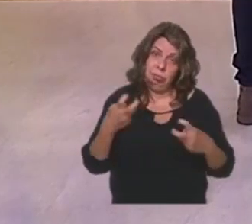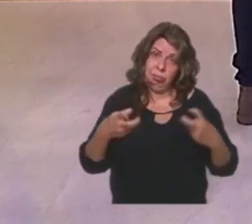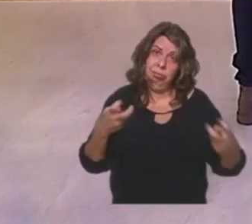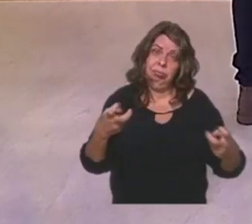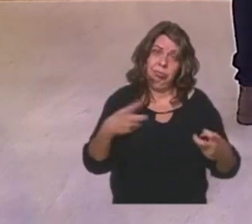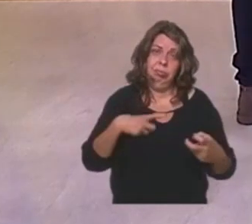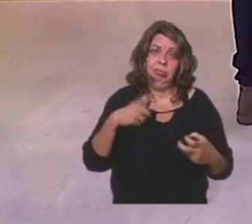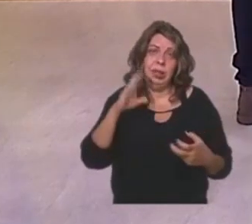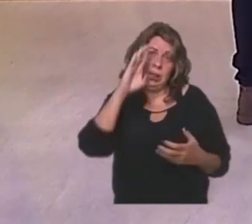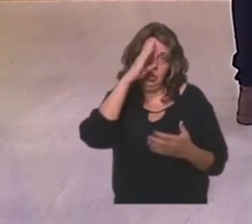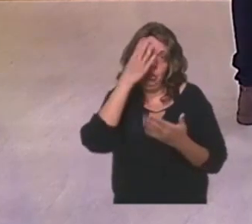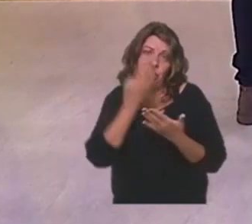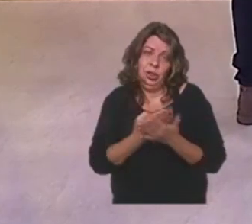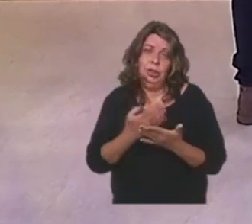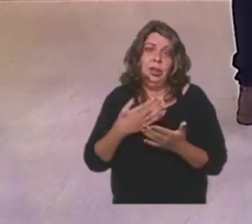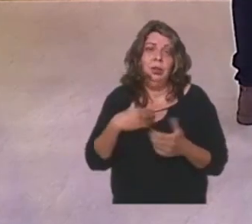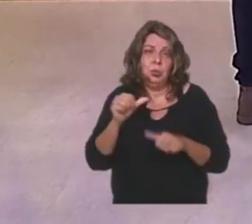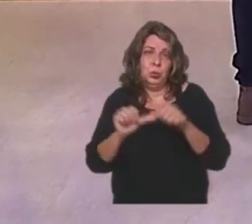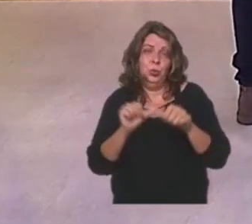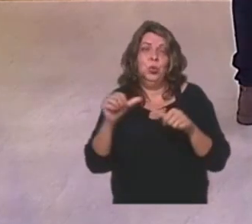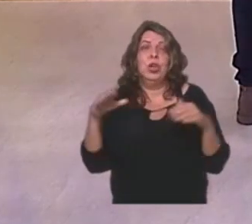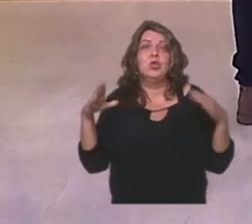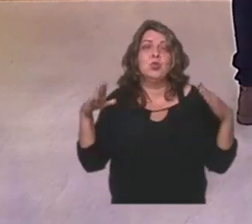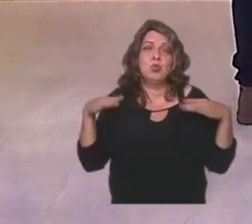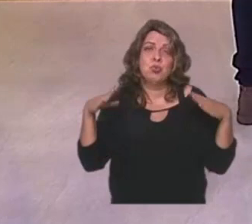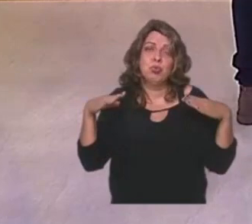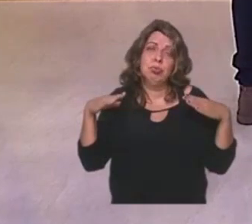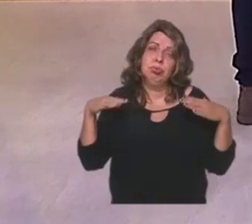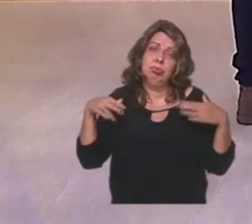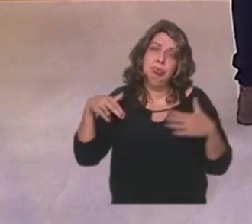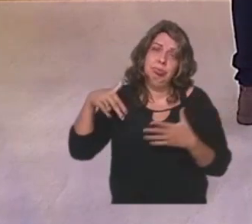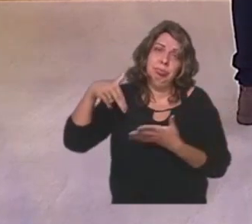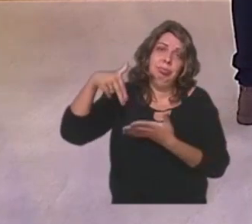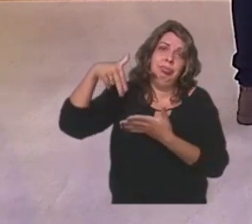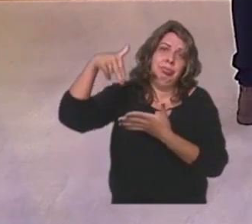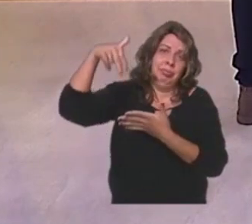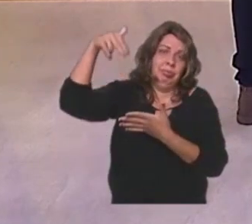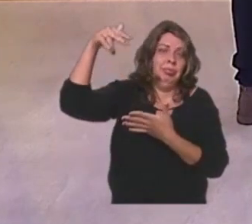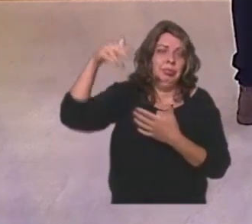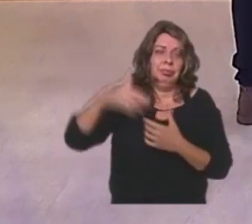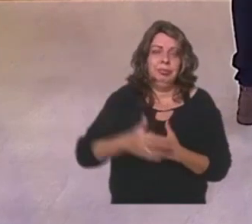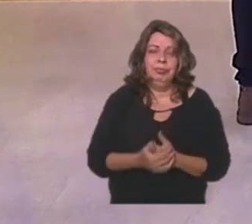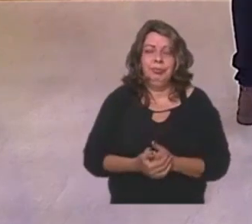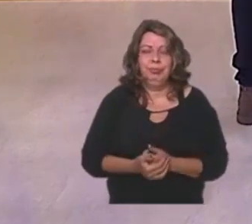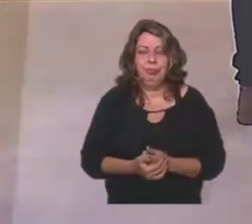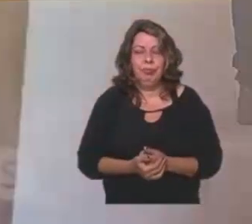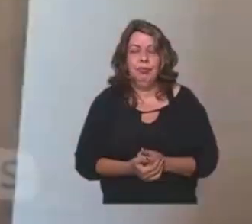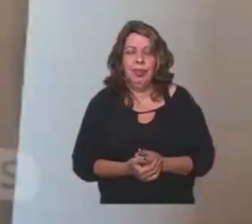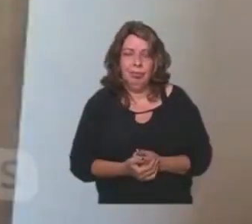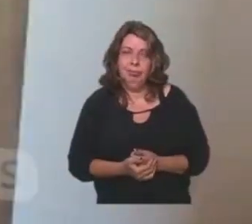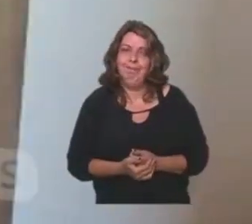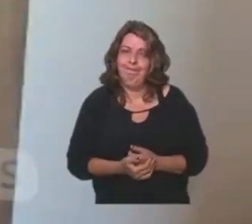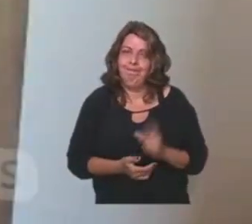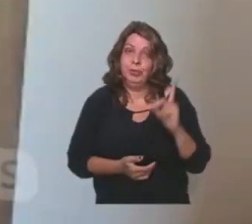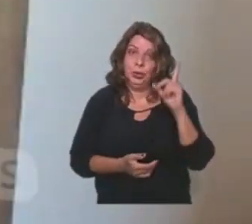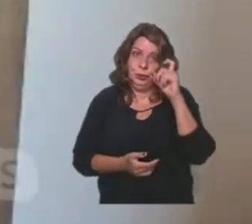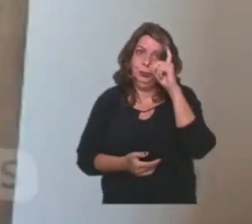esse suporte no momento que é um momento tão difícil. Isso. Também, né? Muito, muito difícil.